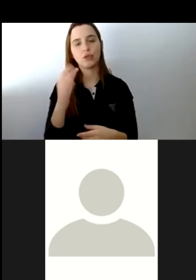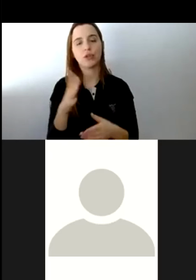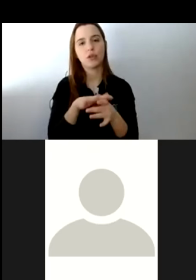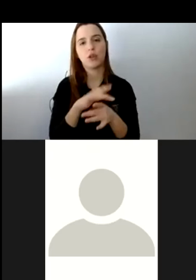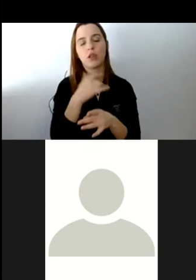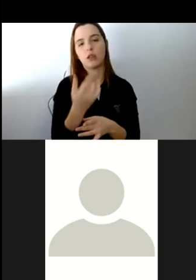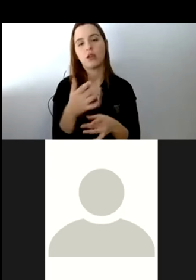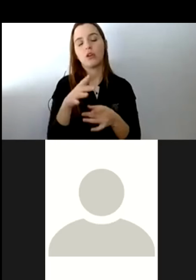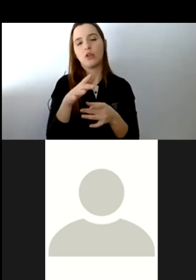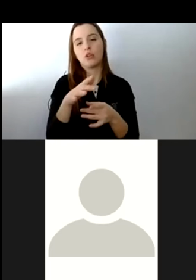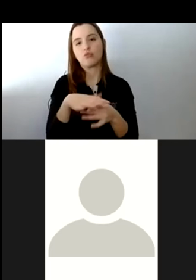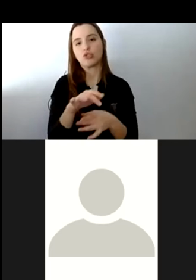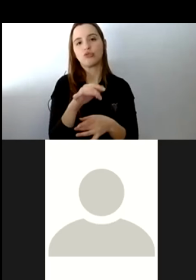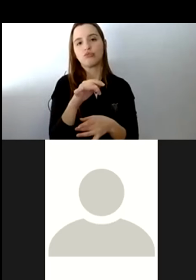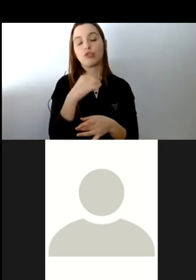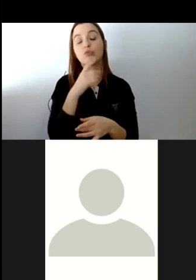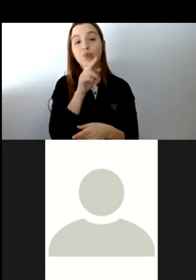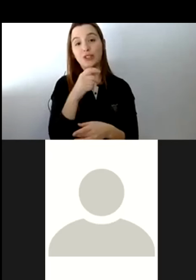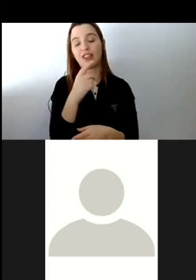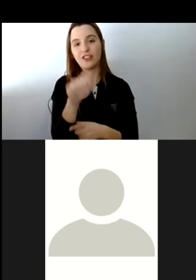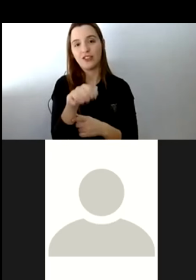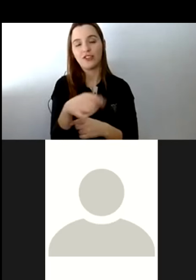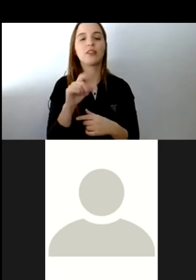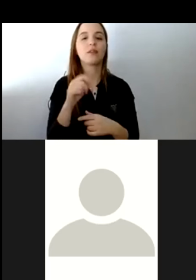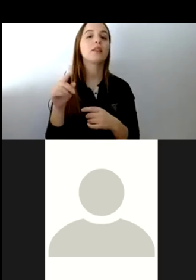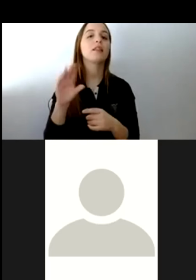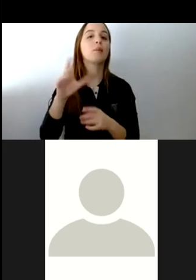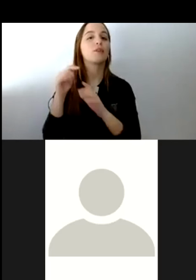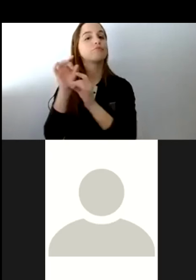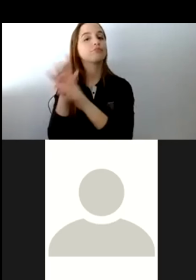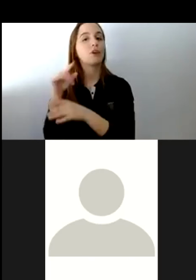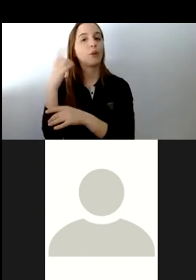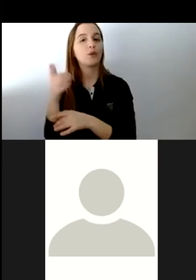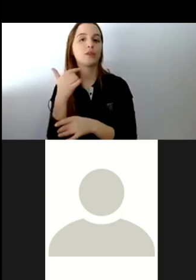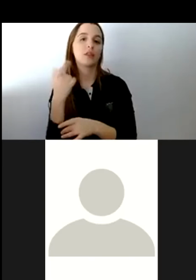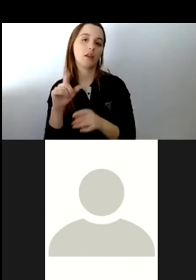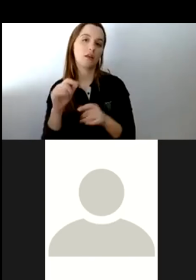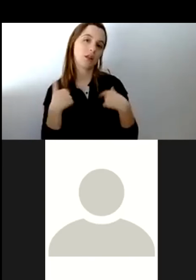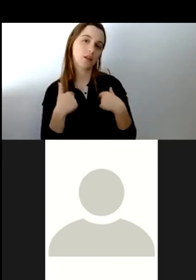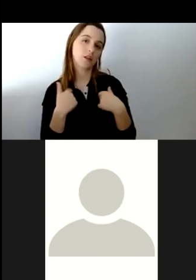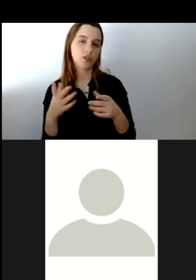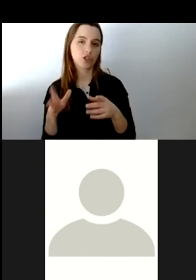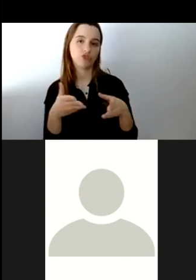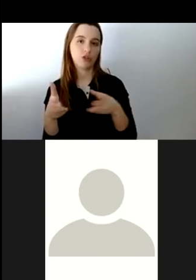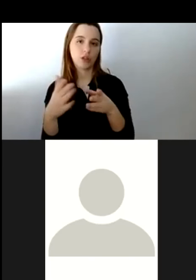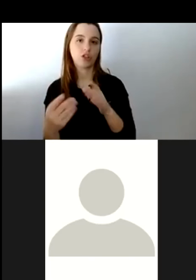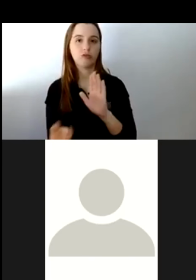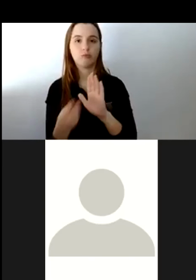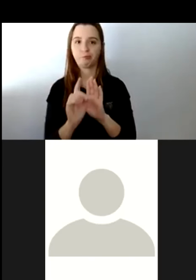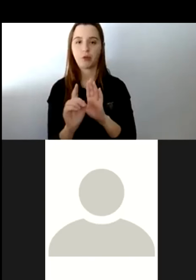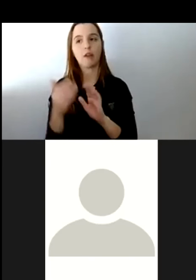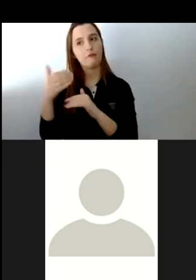respostas foram afirmativas. Também existem na maioria dos países outras iniciativas não incluídas nos planos ou estratégias nacionais que promovem a